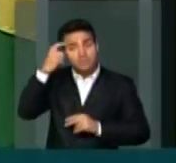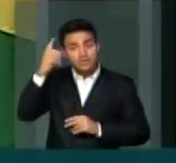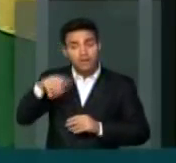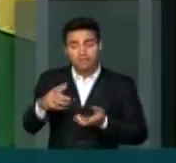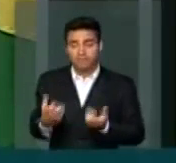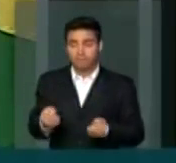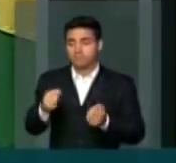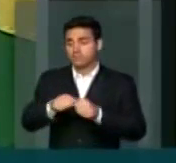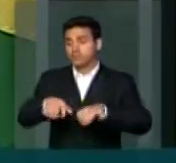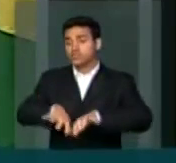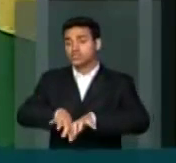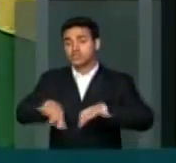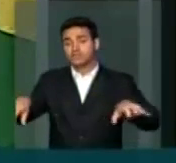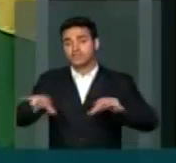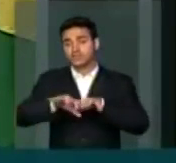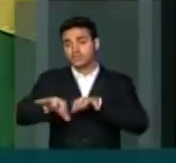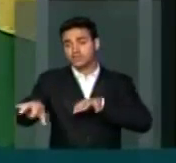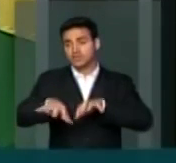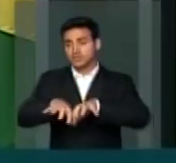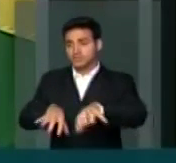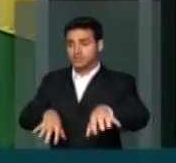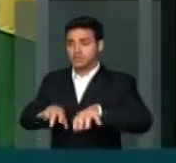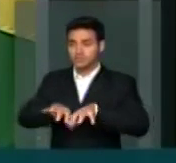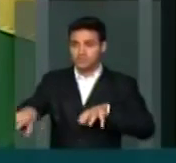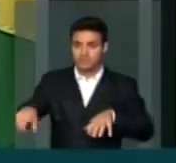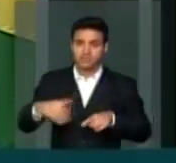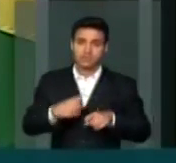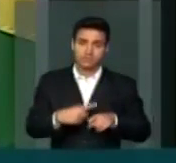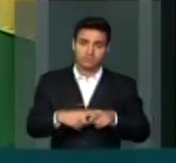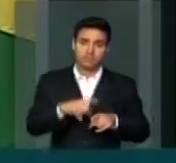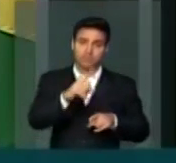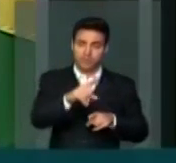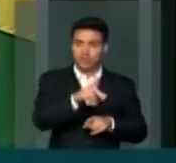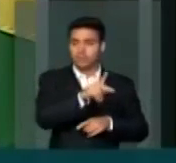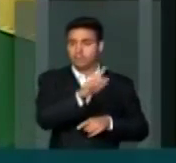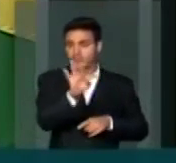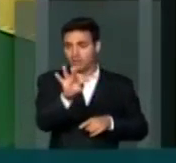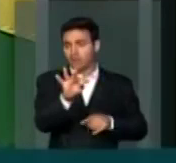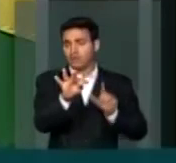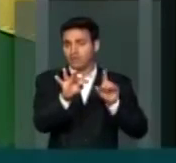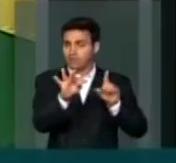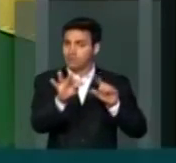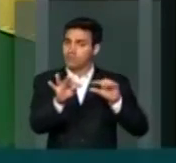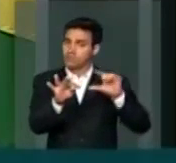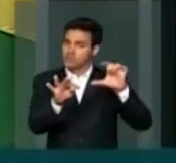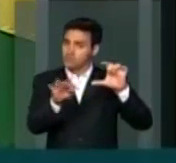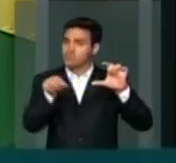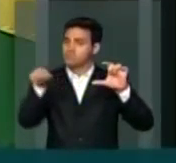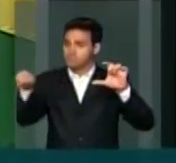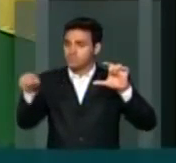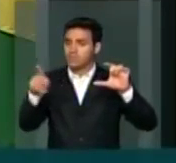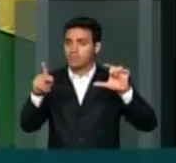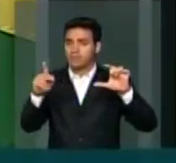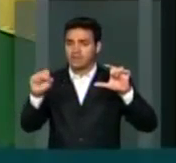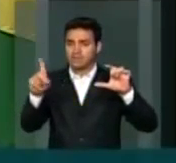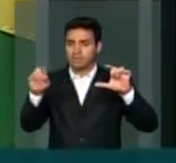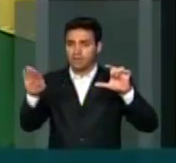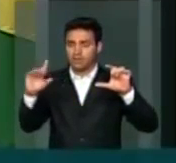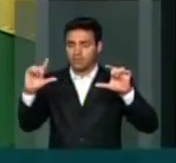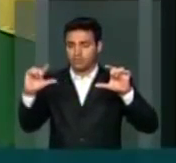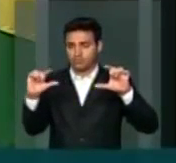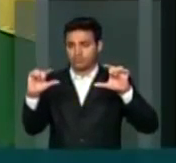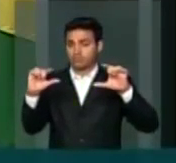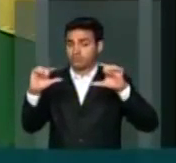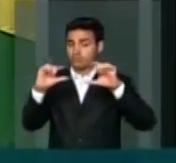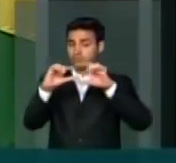da reduzida diferença de votos que respaldou a proposta vencedora. Pior e mais grave é a